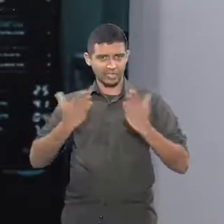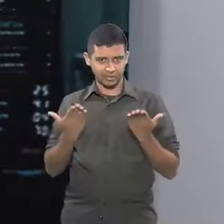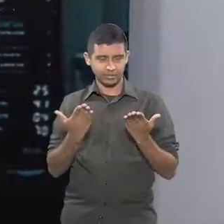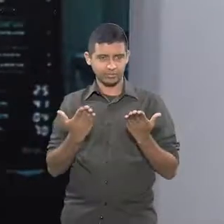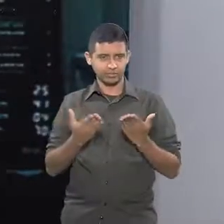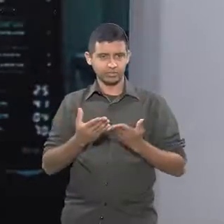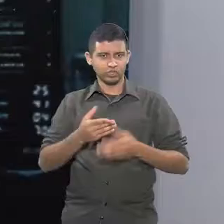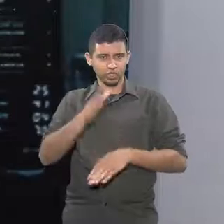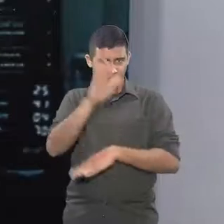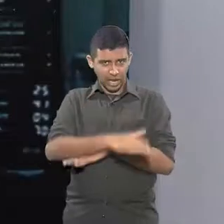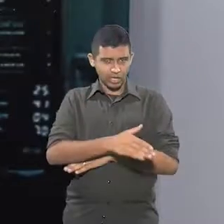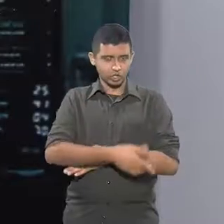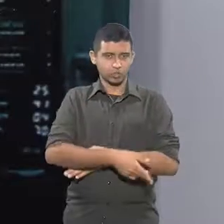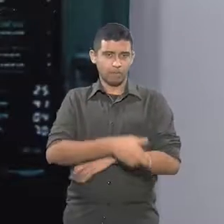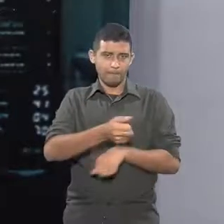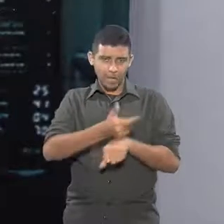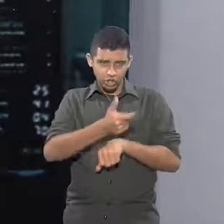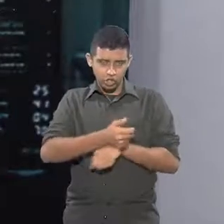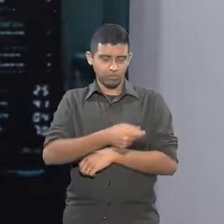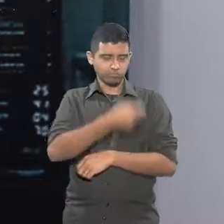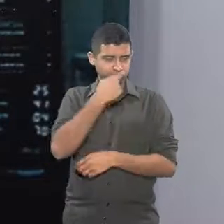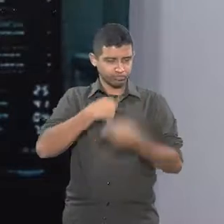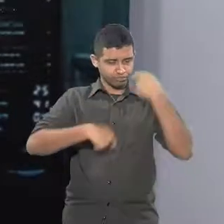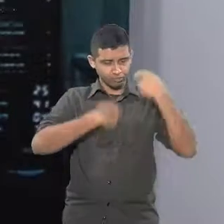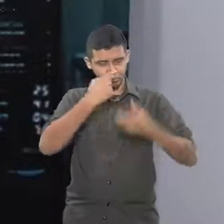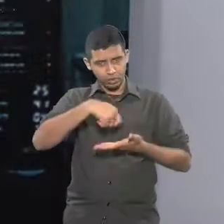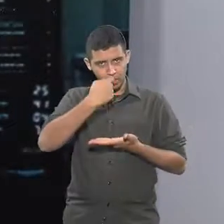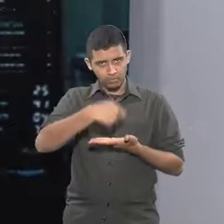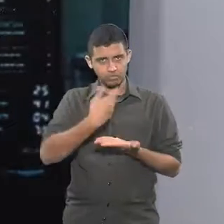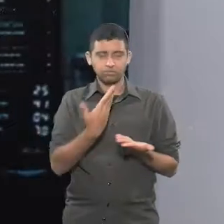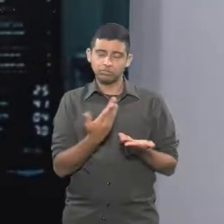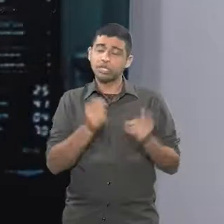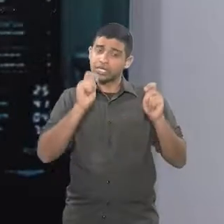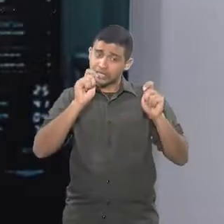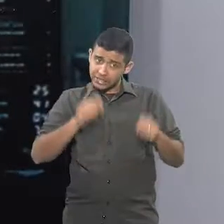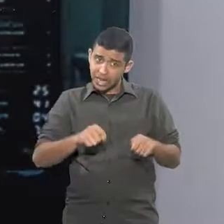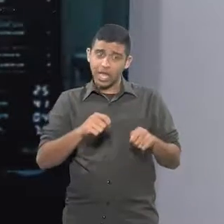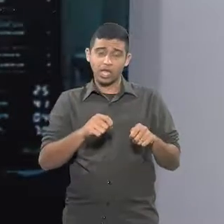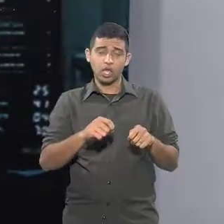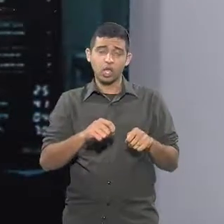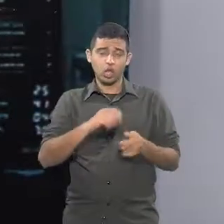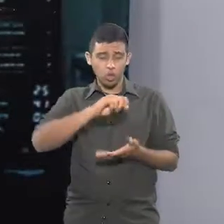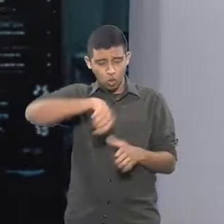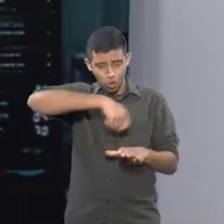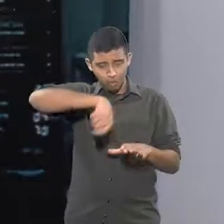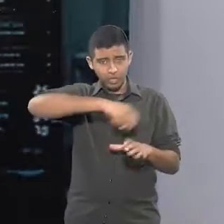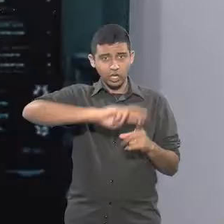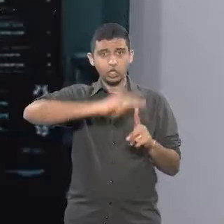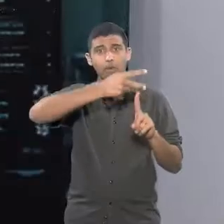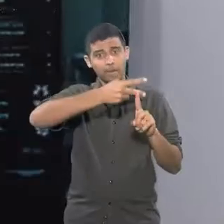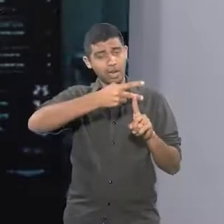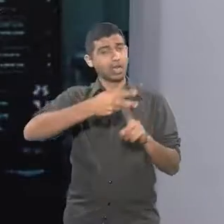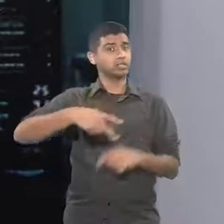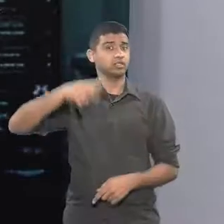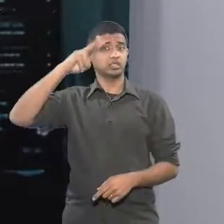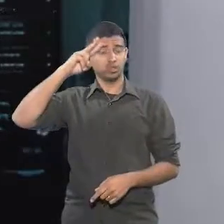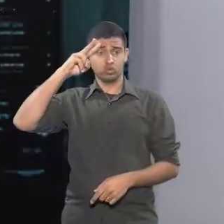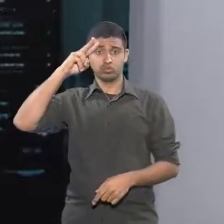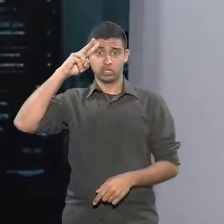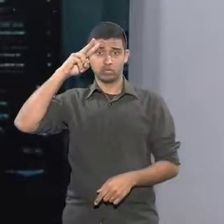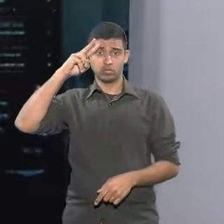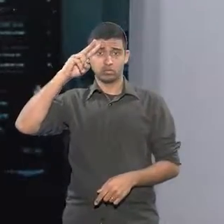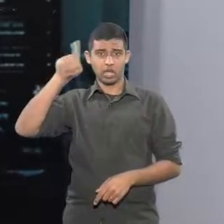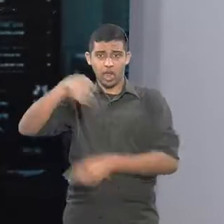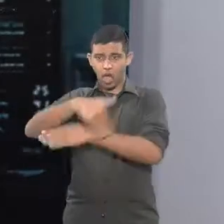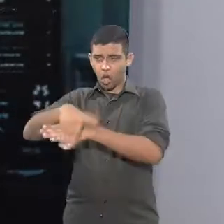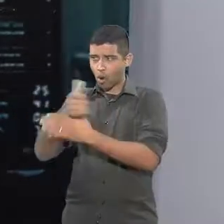Ela vai almoçar em casa no domingo. Ela já pode fazer um pouco a mais aquela comida e já levar na segunda. Ela já tá deixando de